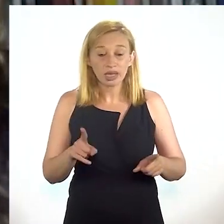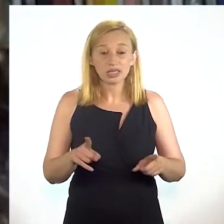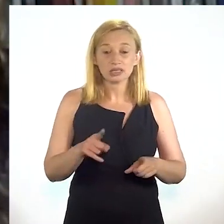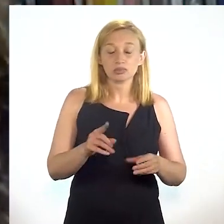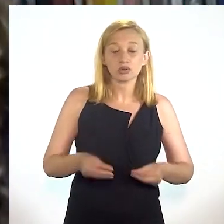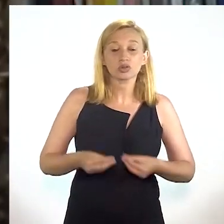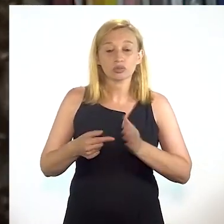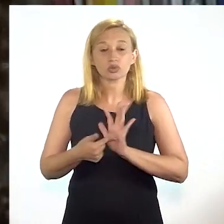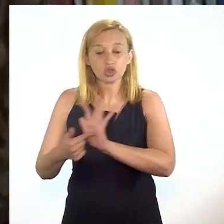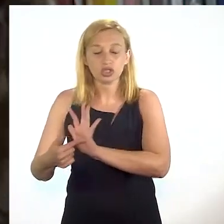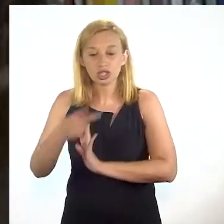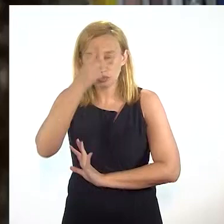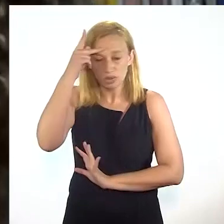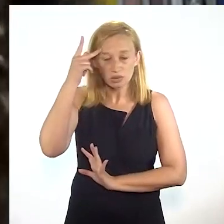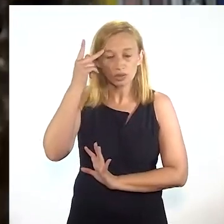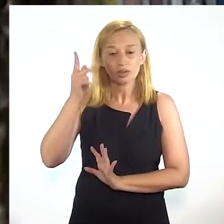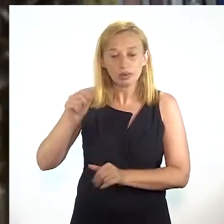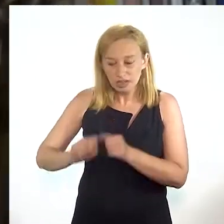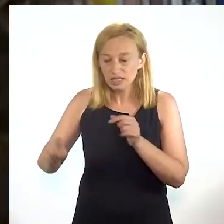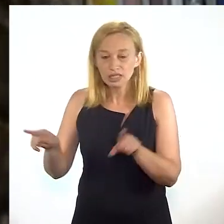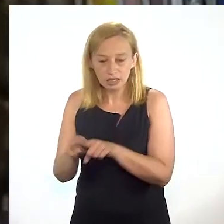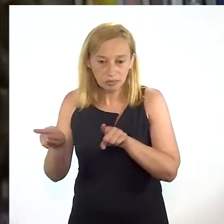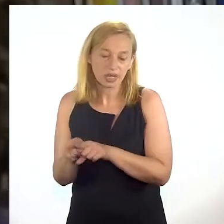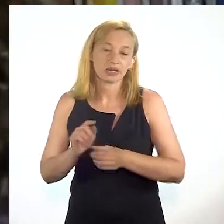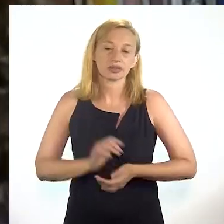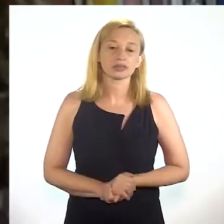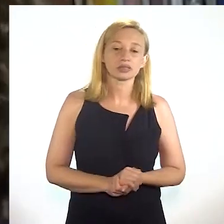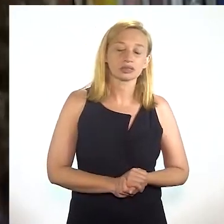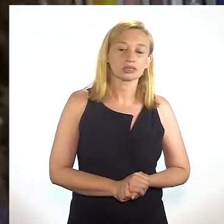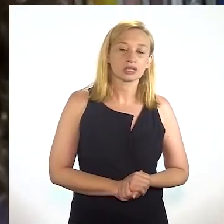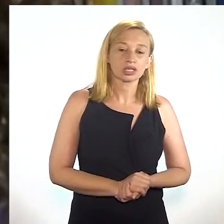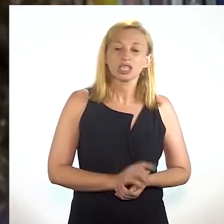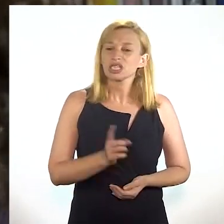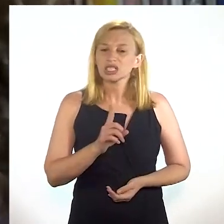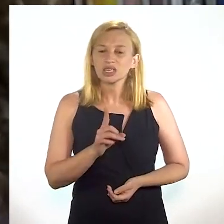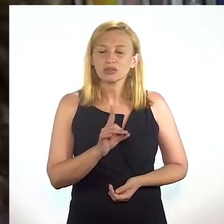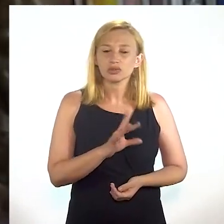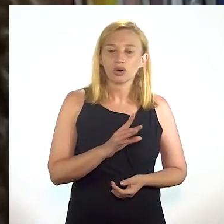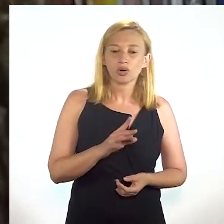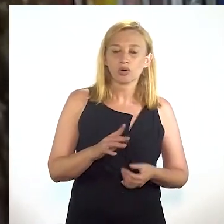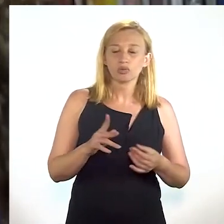que era relevante naquele momento, mas colocando as pessoas para fazerem isso, né?